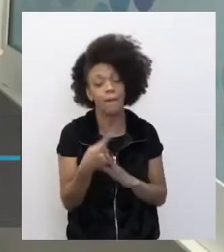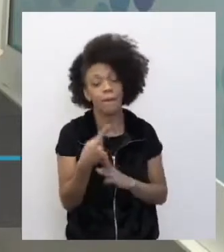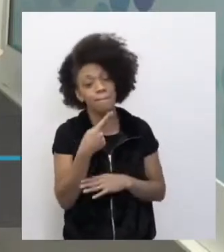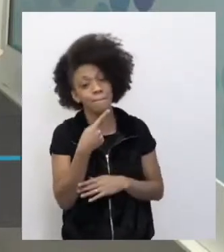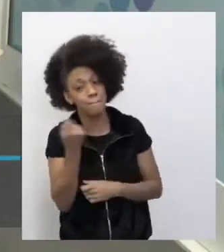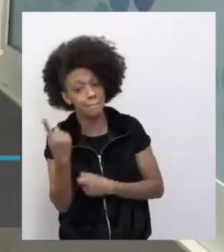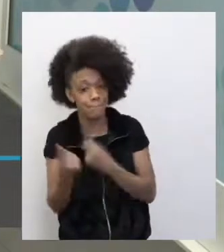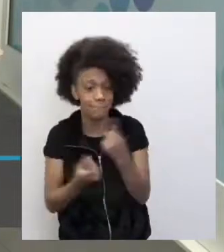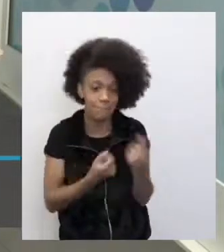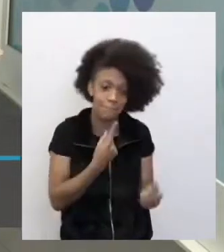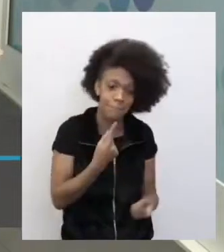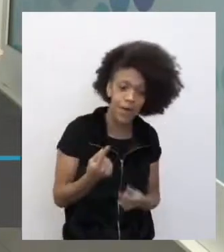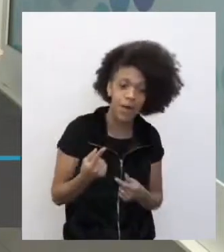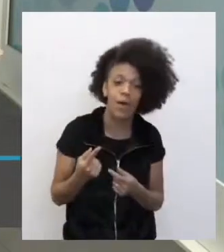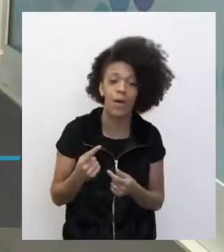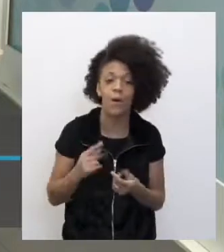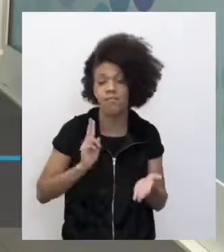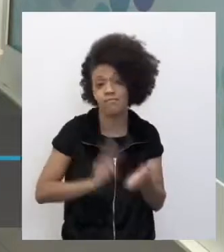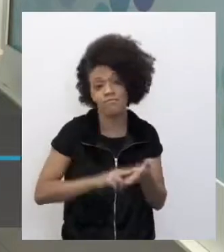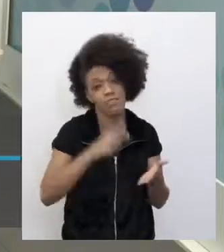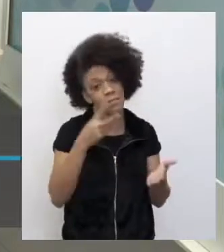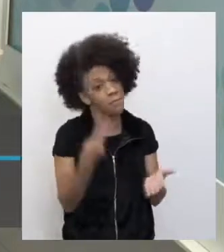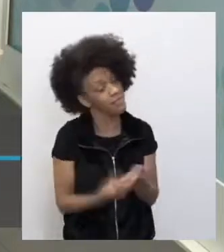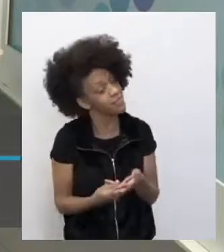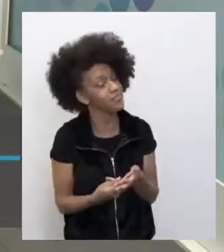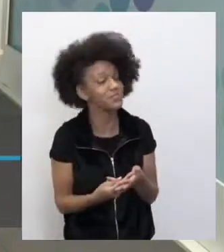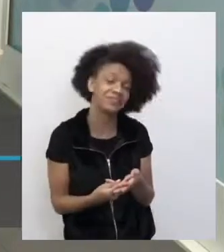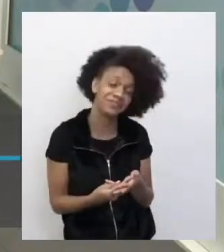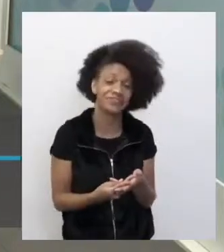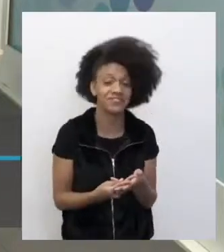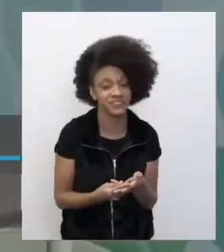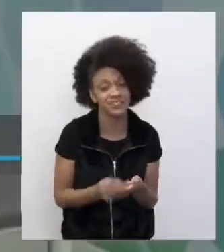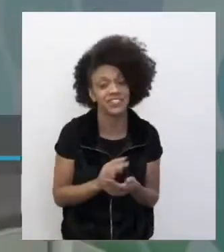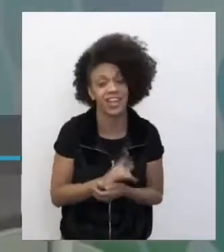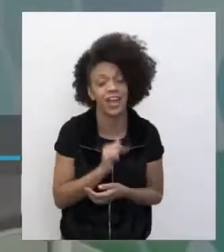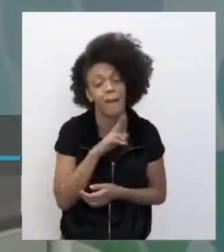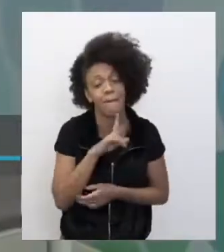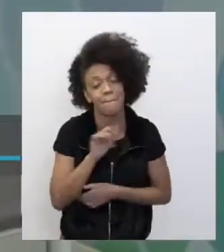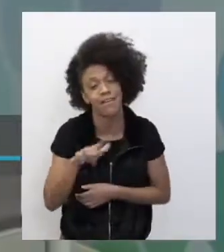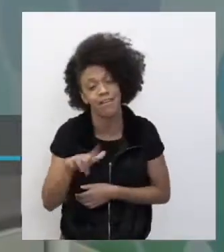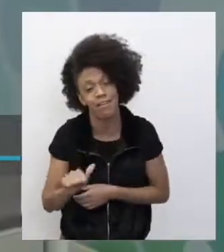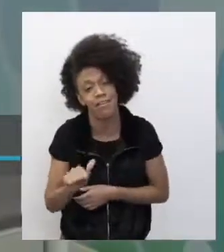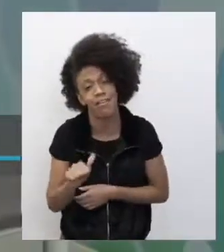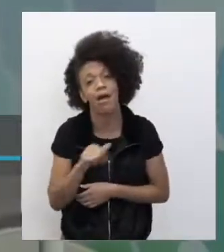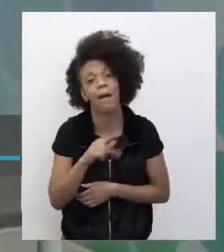outras interpretações, Mônica. Agora começou. A Gabriela falou proposição.